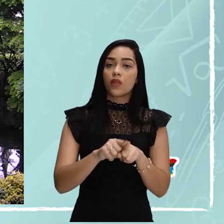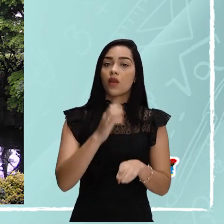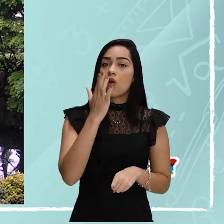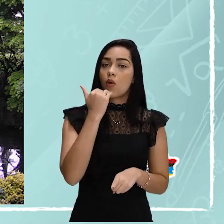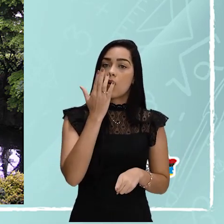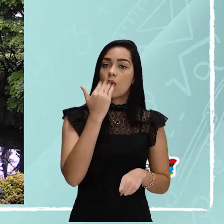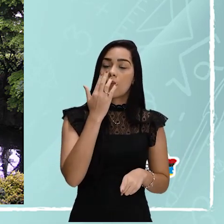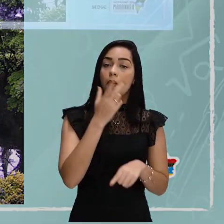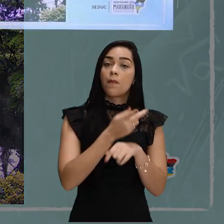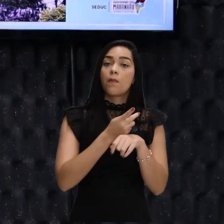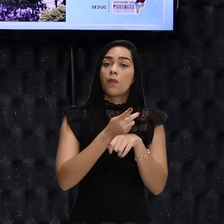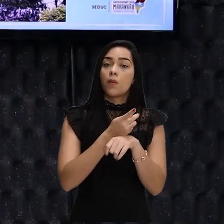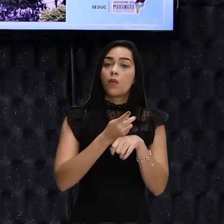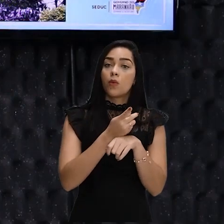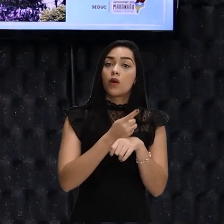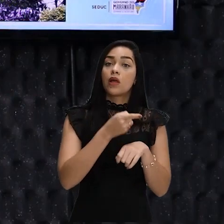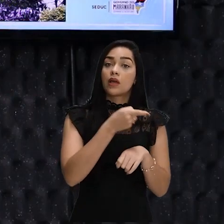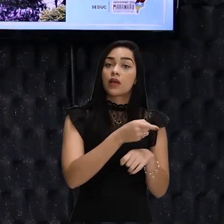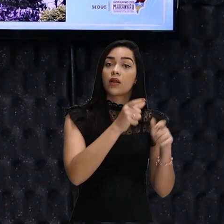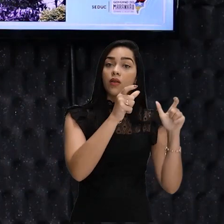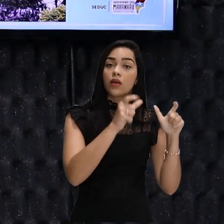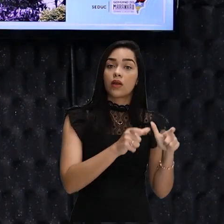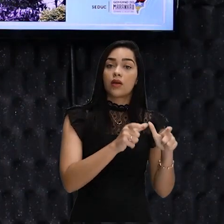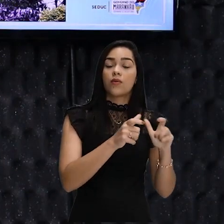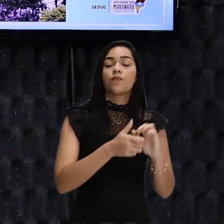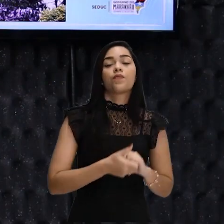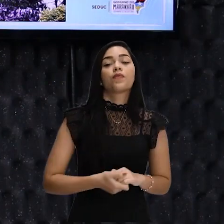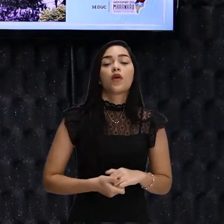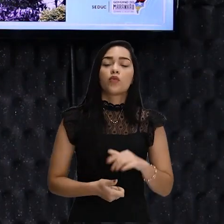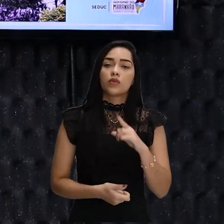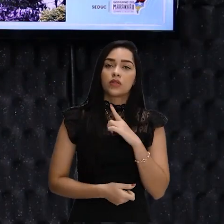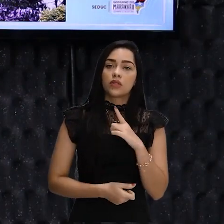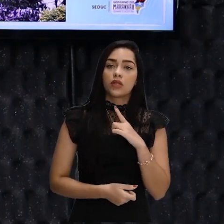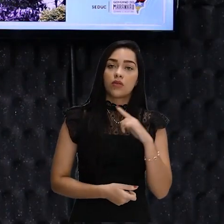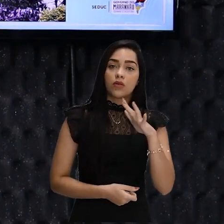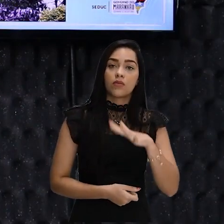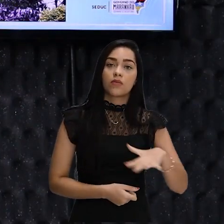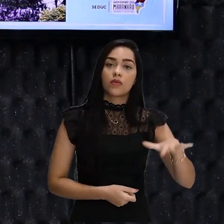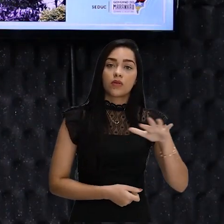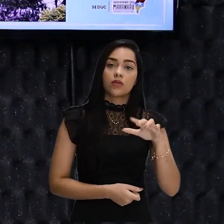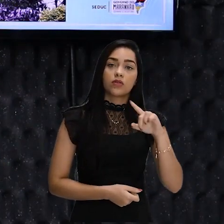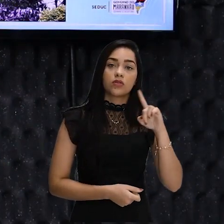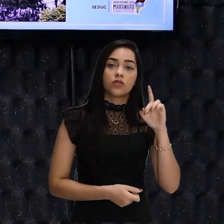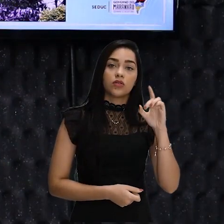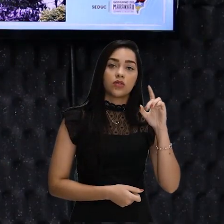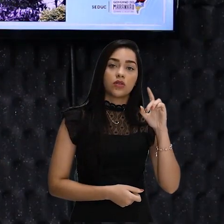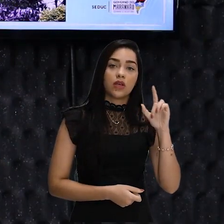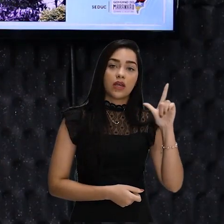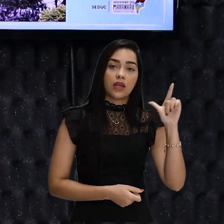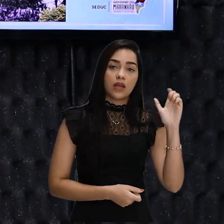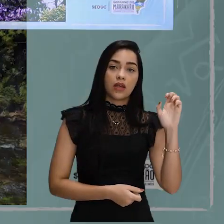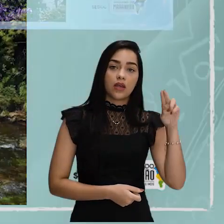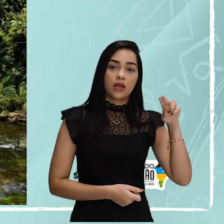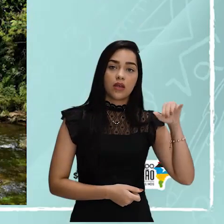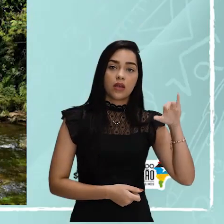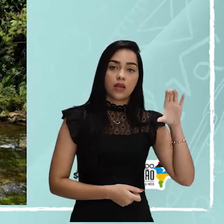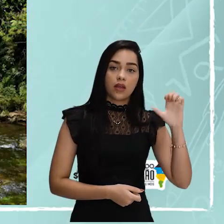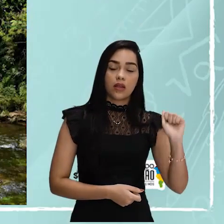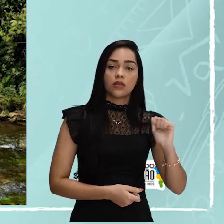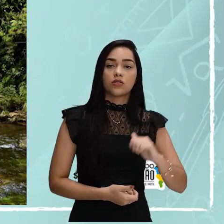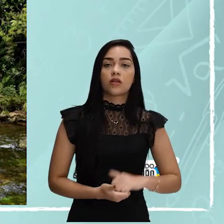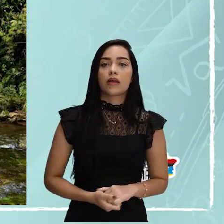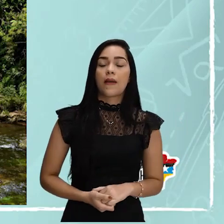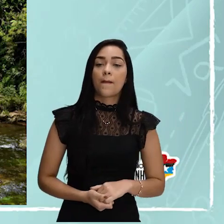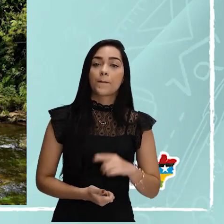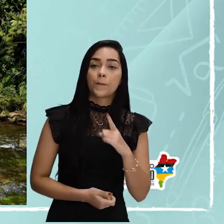alimentar, procurar o seu alimento naquele local. Então, eu tenho aqui um ambiente de zona lêntica, tá? E o ambiente